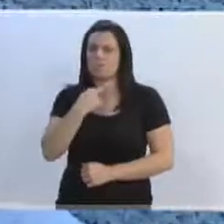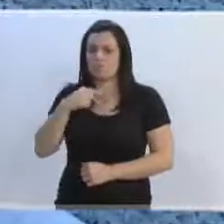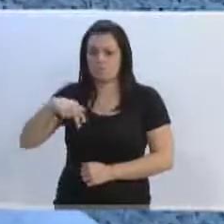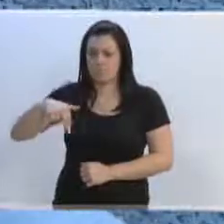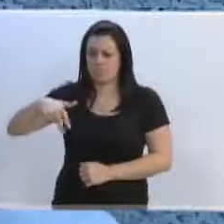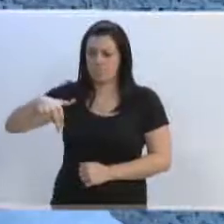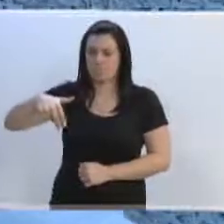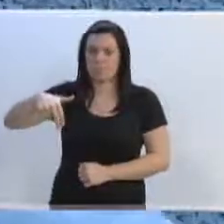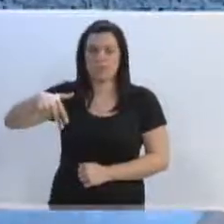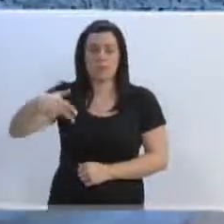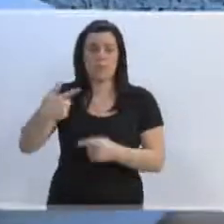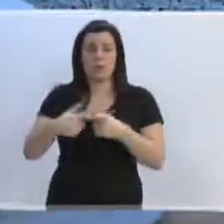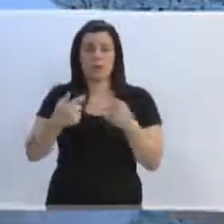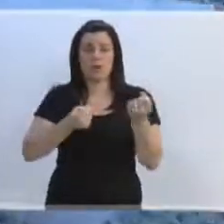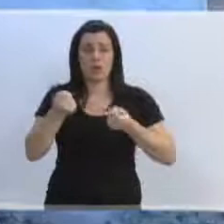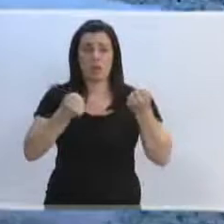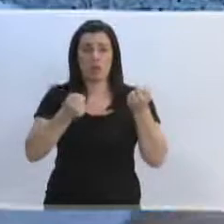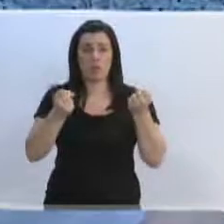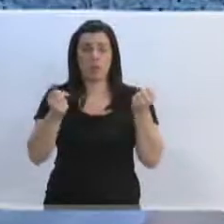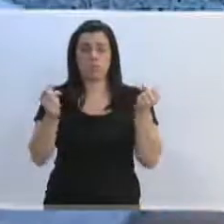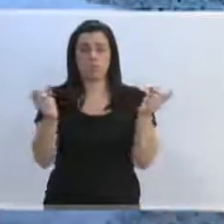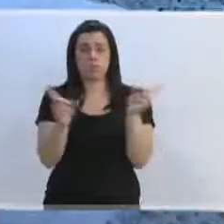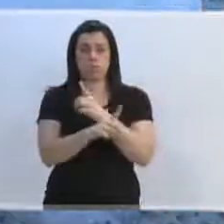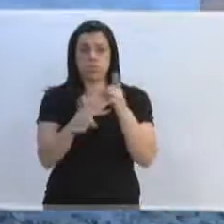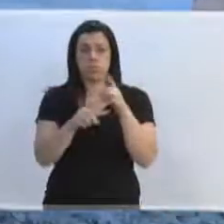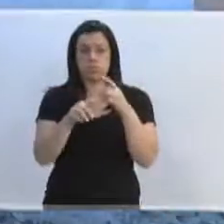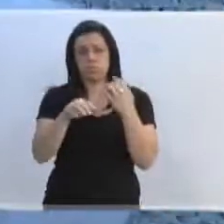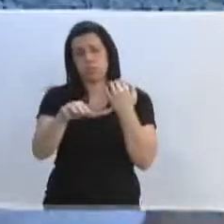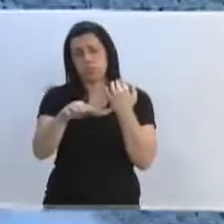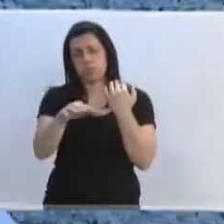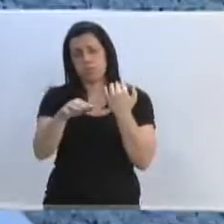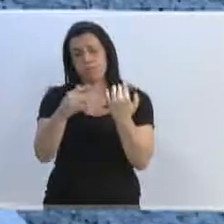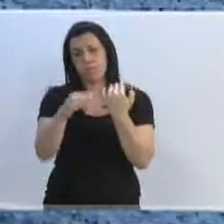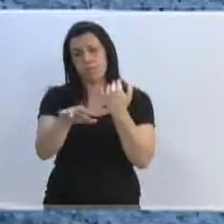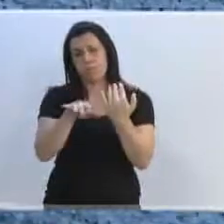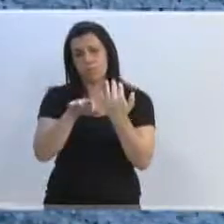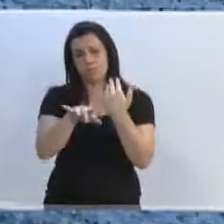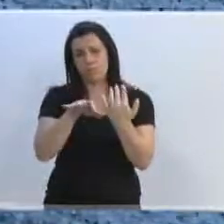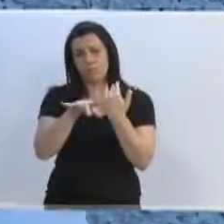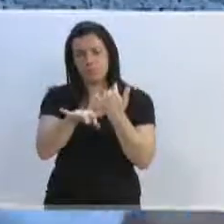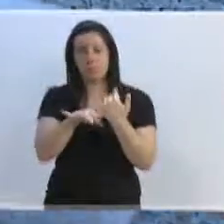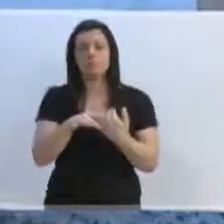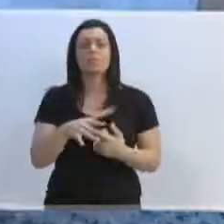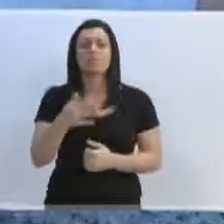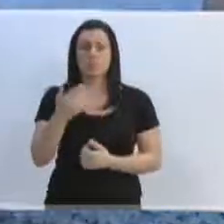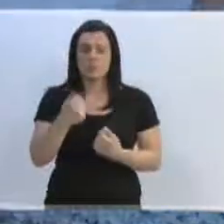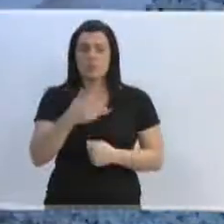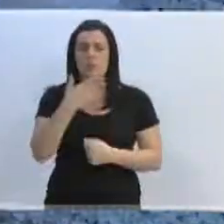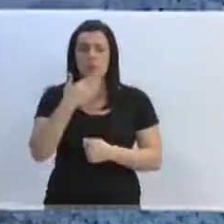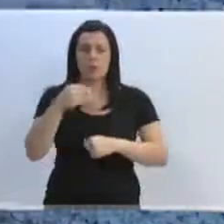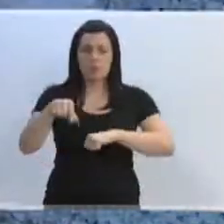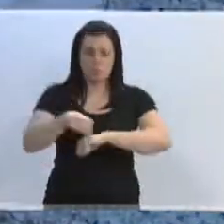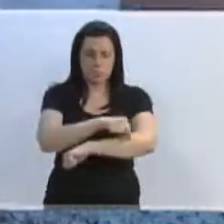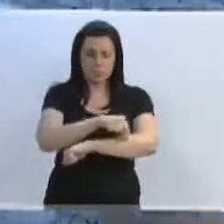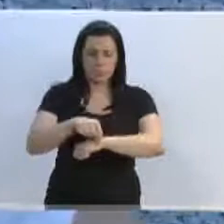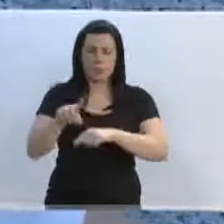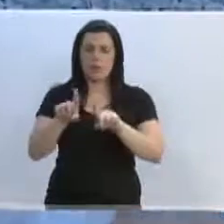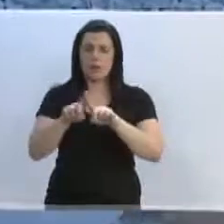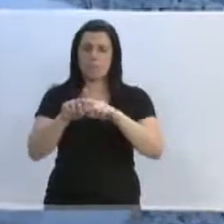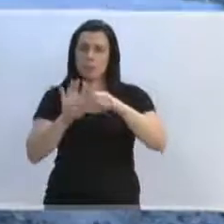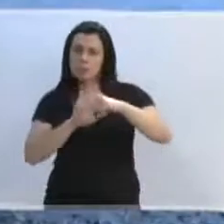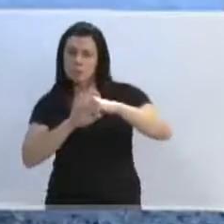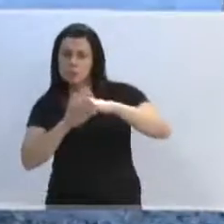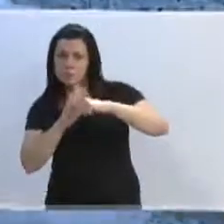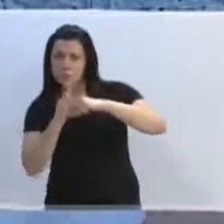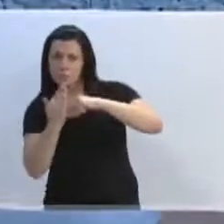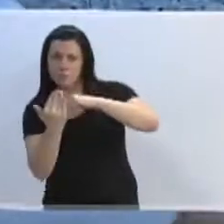da pista onde os carros passam, então devia ter uma calçada, melhorar a calçada. E no contorno dessa rua ali na